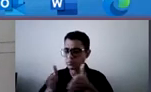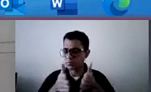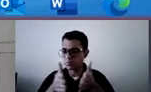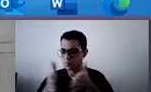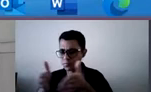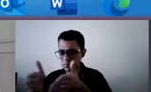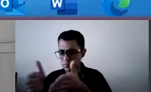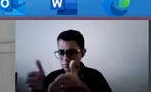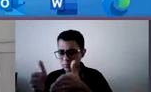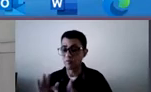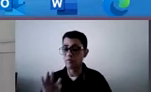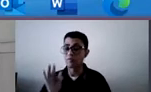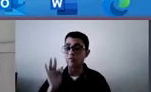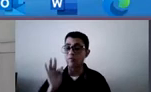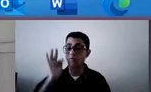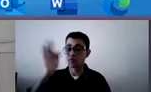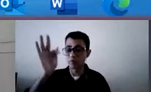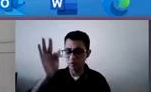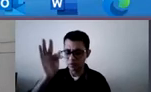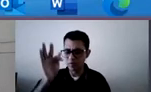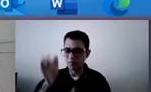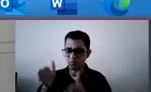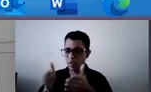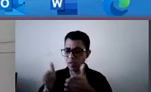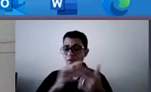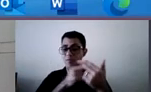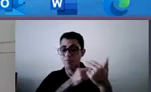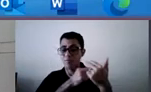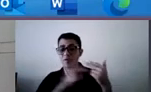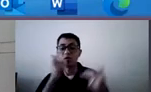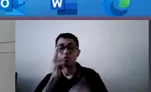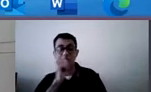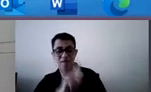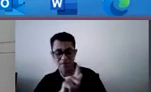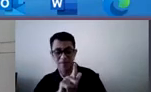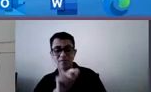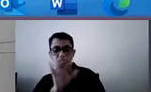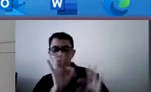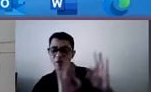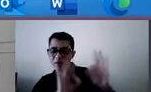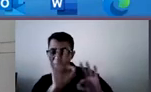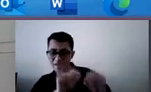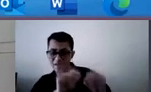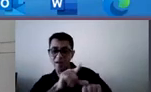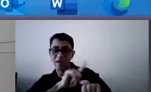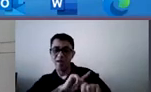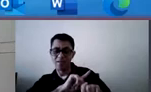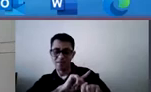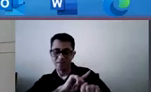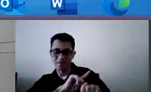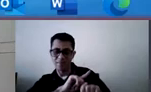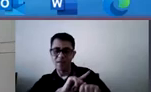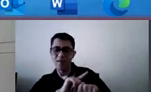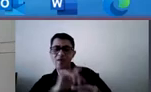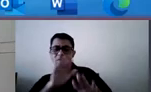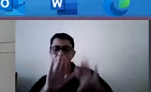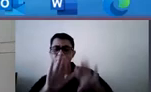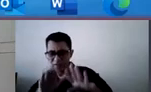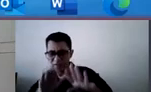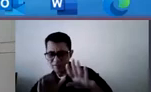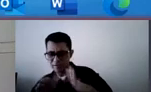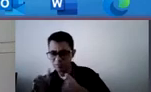E com foco e responsabilidade a gente consegue chegar. Se organizar no meio desse trajeto é uma coisa interessante.